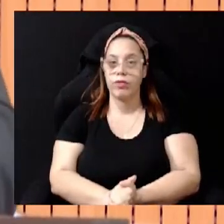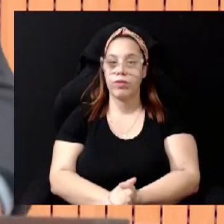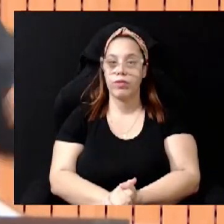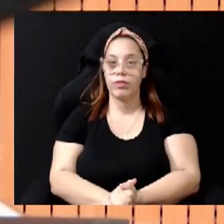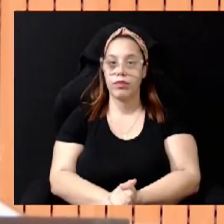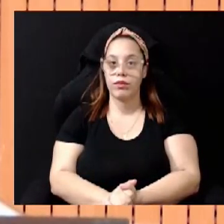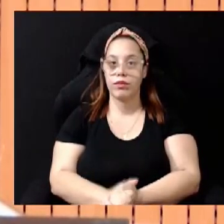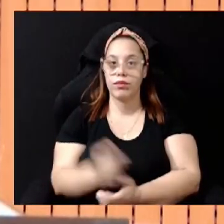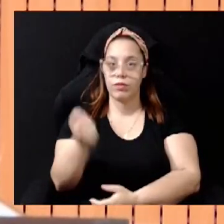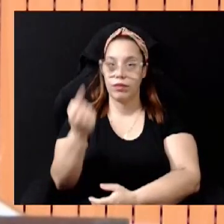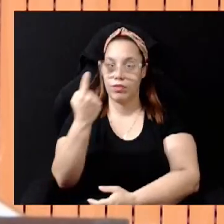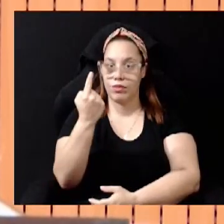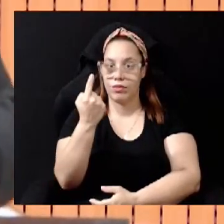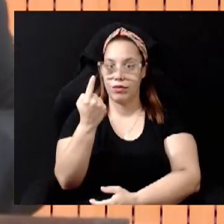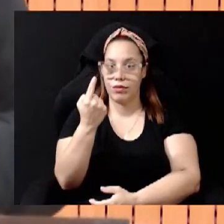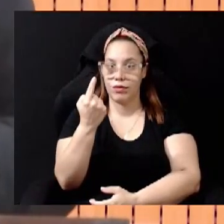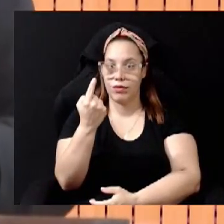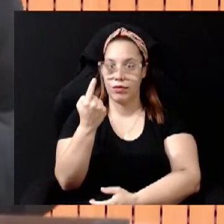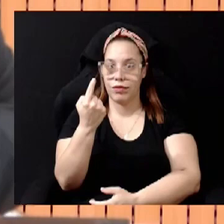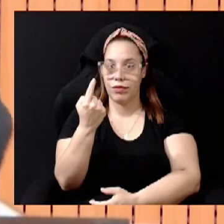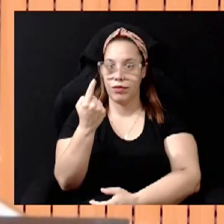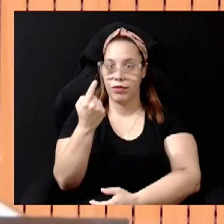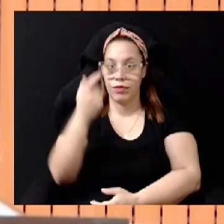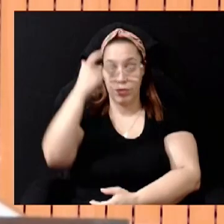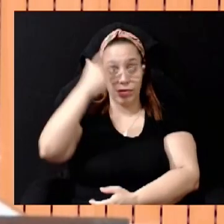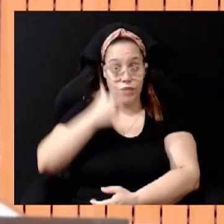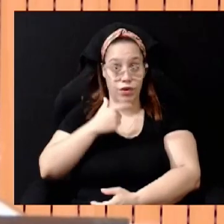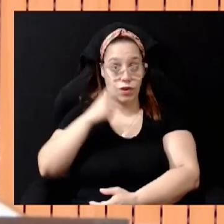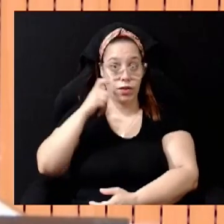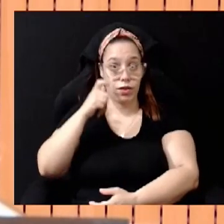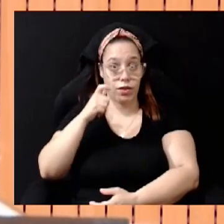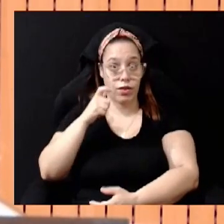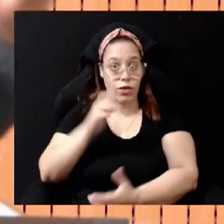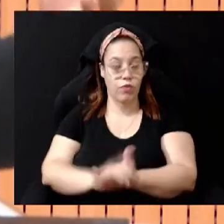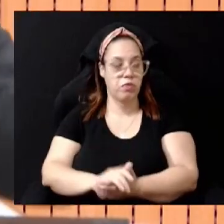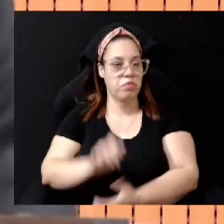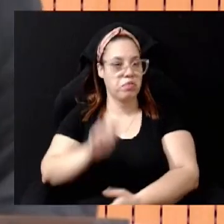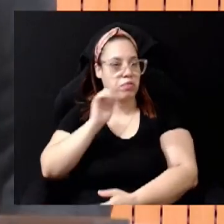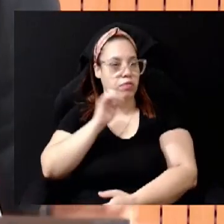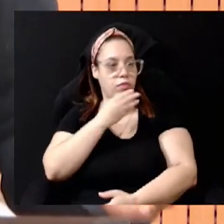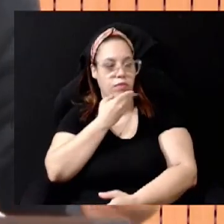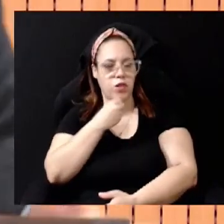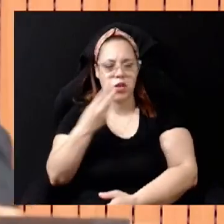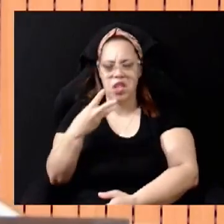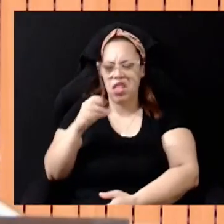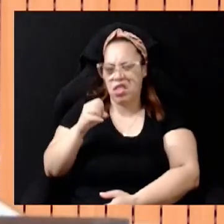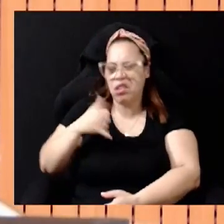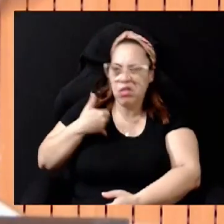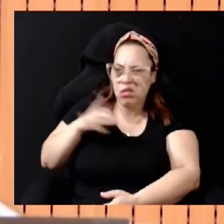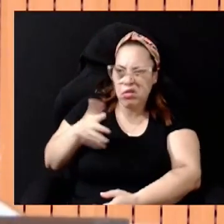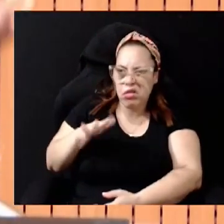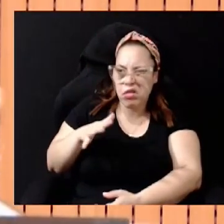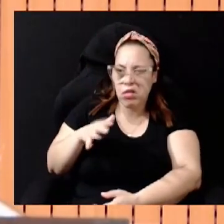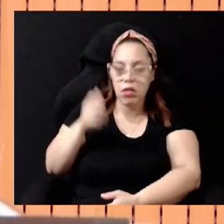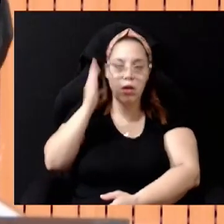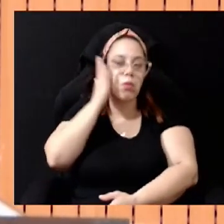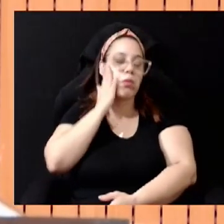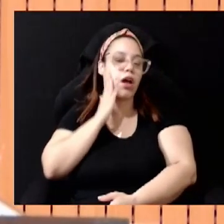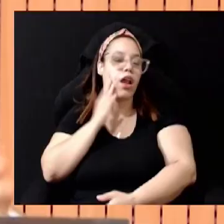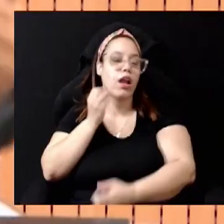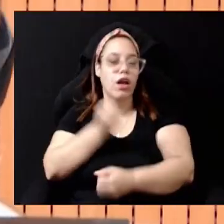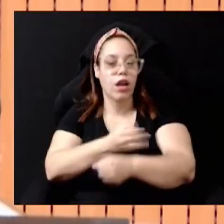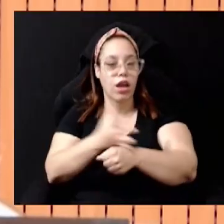Primeiro, sou um homem na faixa etária aparente de 30 anos, pele clara,